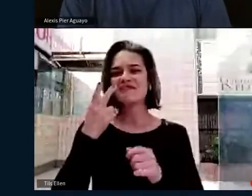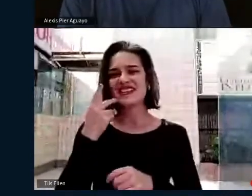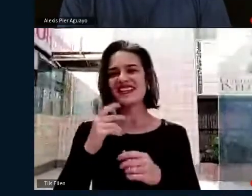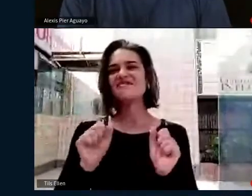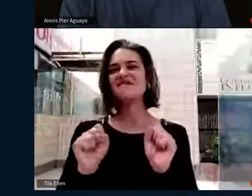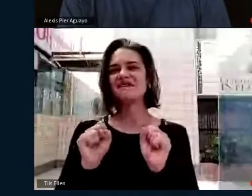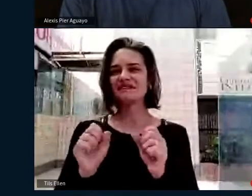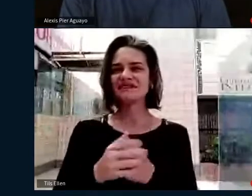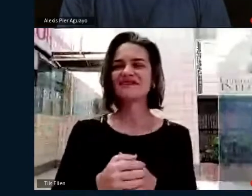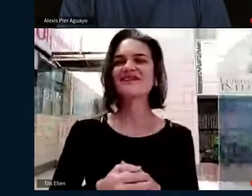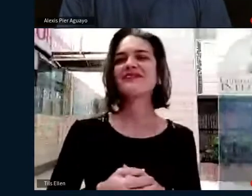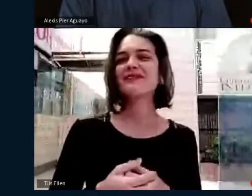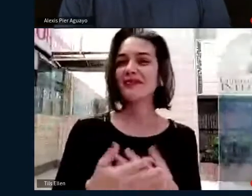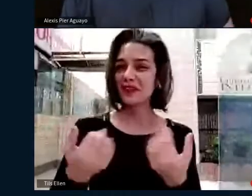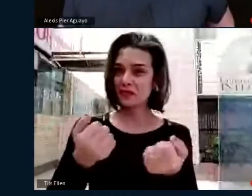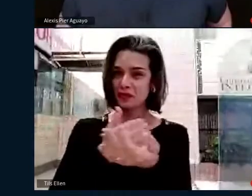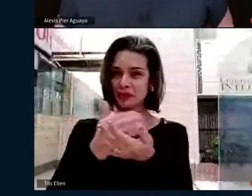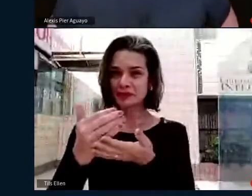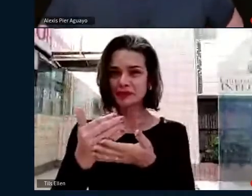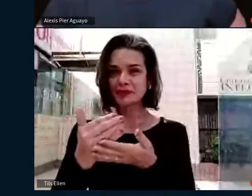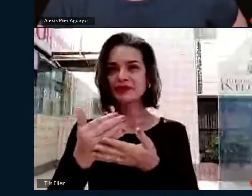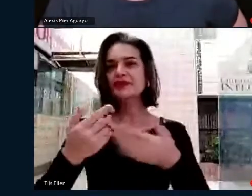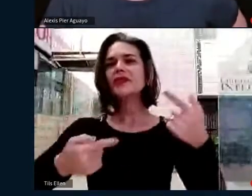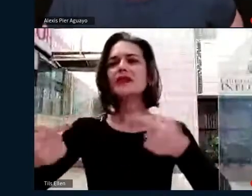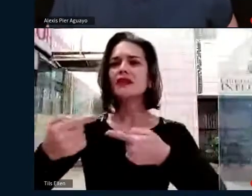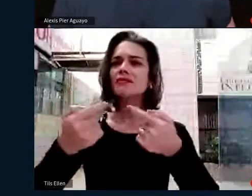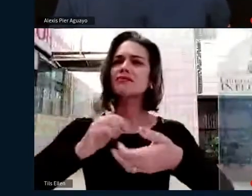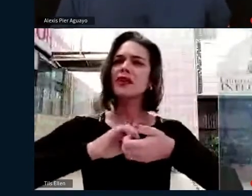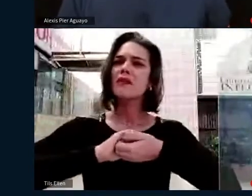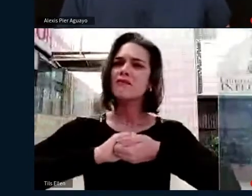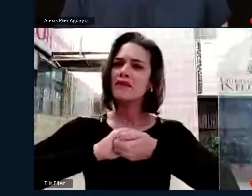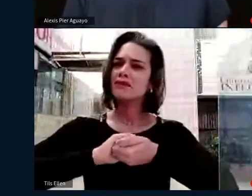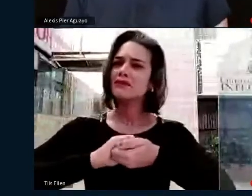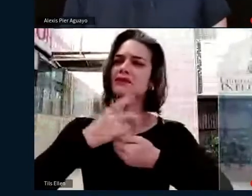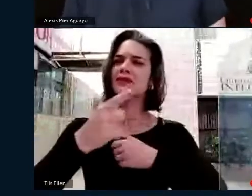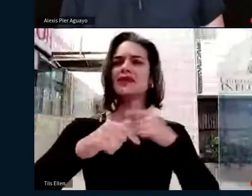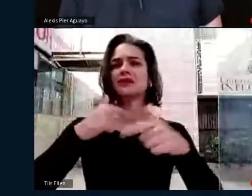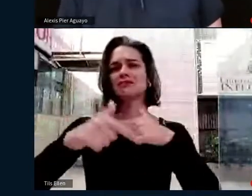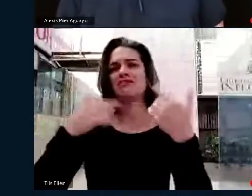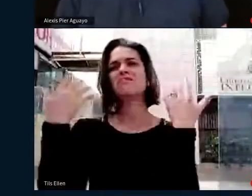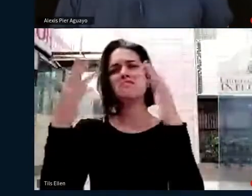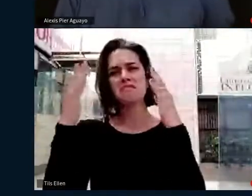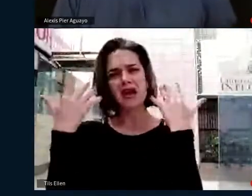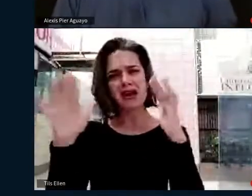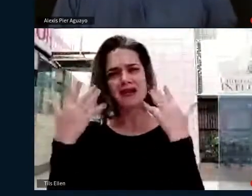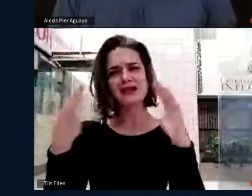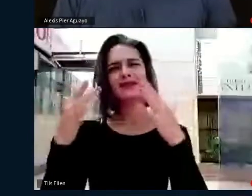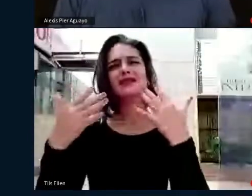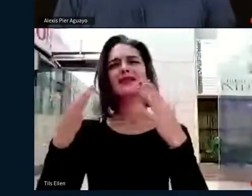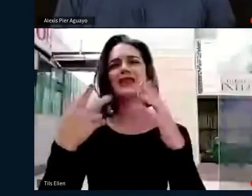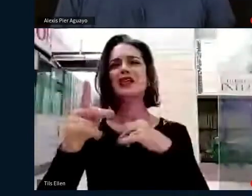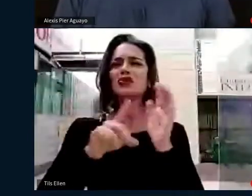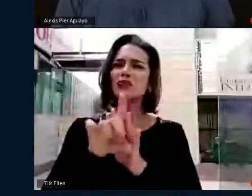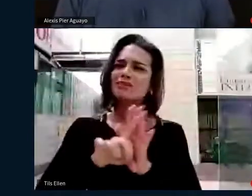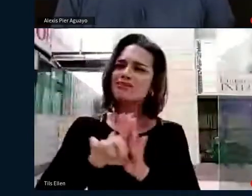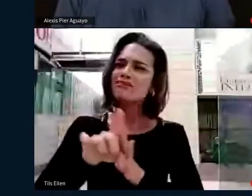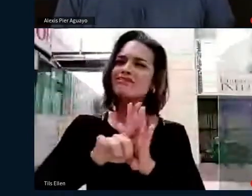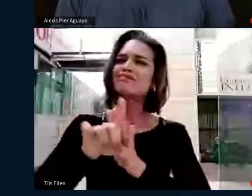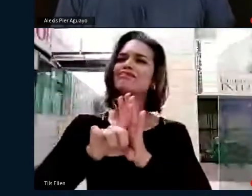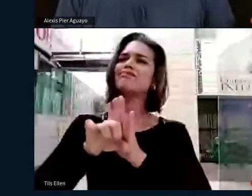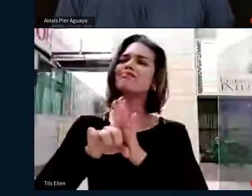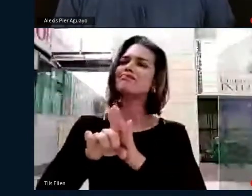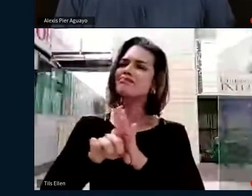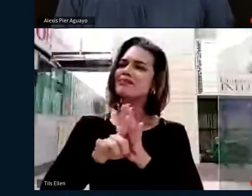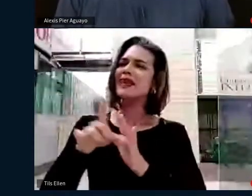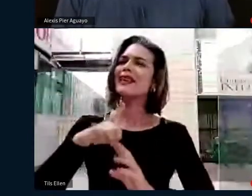Bom, quero iniciar a arguição parabenizando pelo trabalho e dizer que a sua pesquisa ela